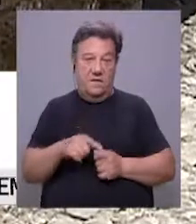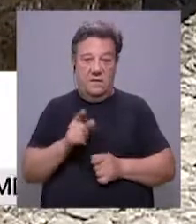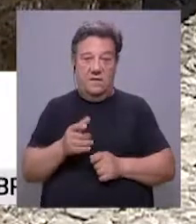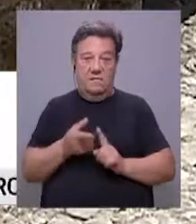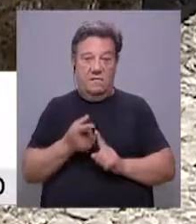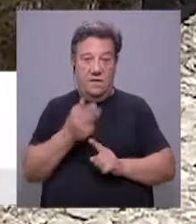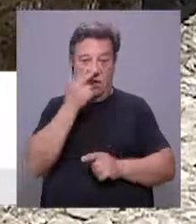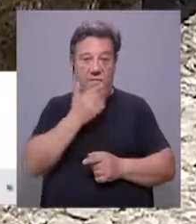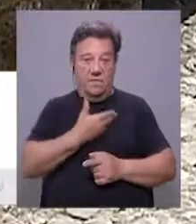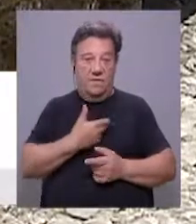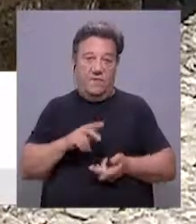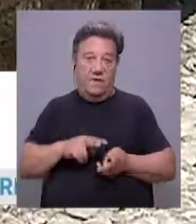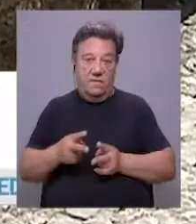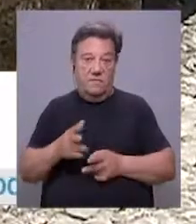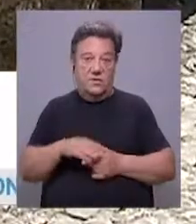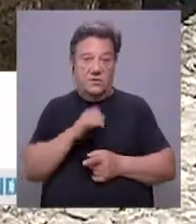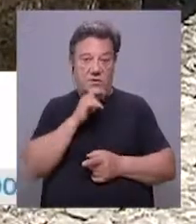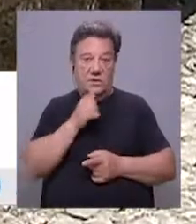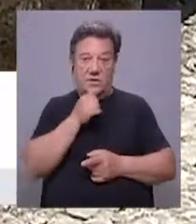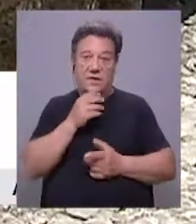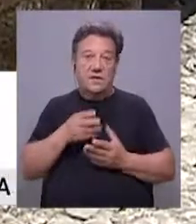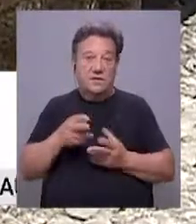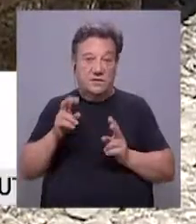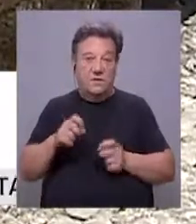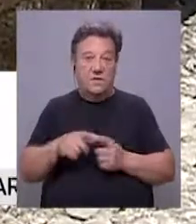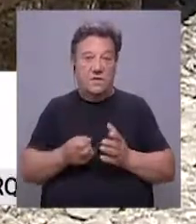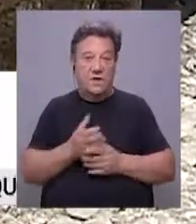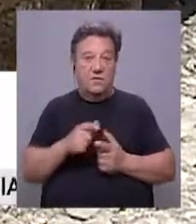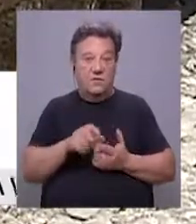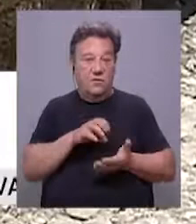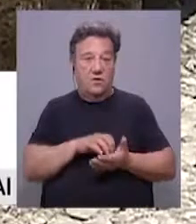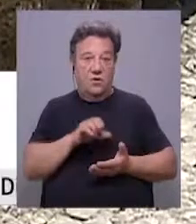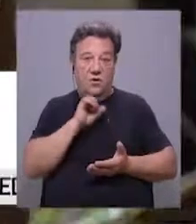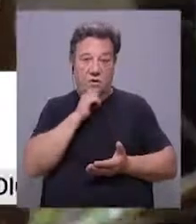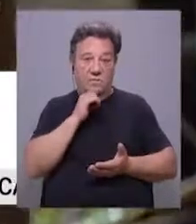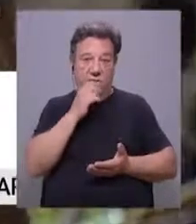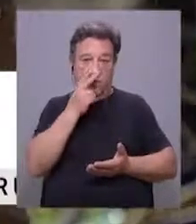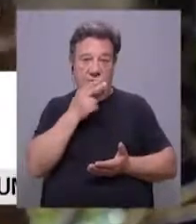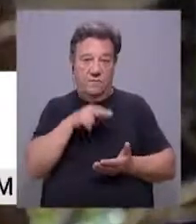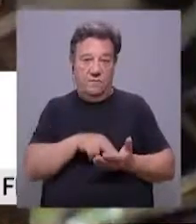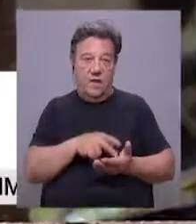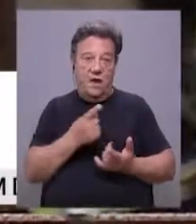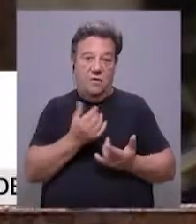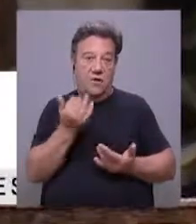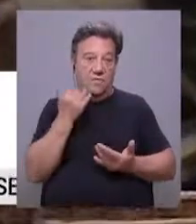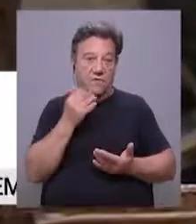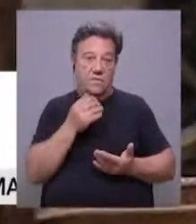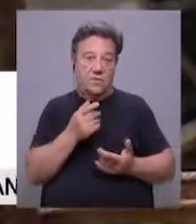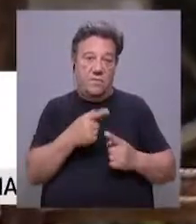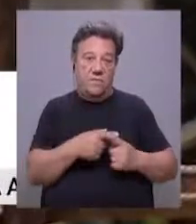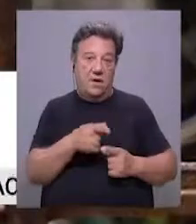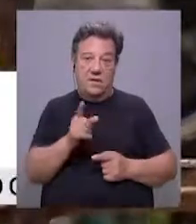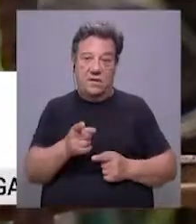feira medieval adaptada, mas para solucionar esta questão criaram QR codes que permitem aos visitantes poderem ter alguma informação extra